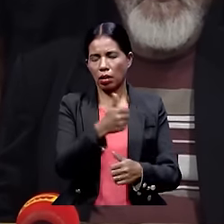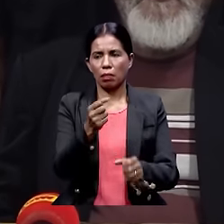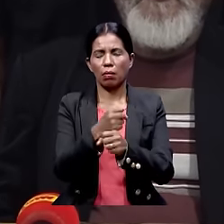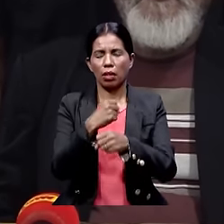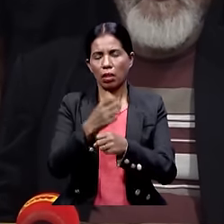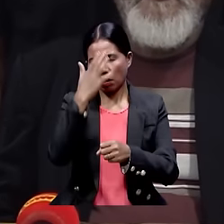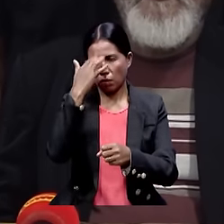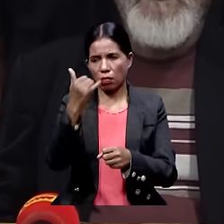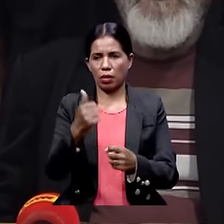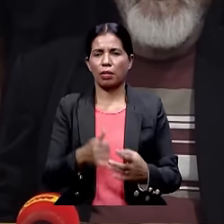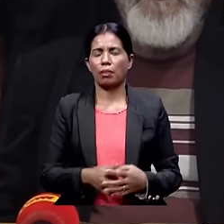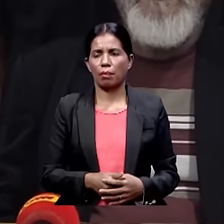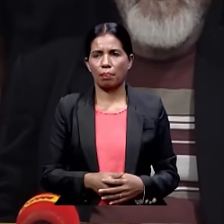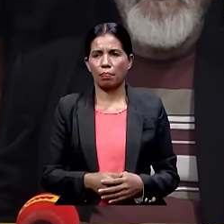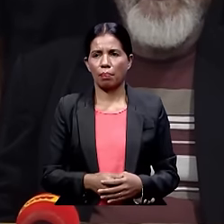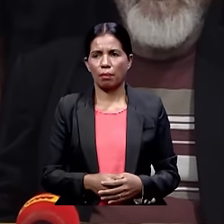tama sa ira maka